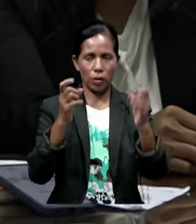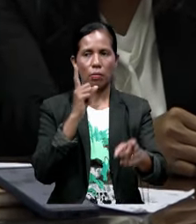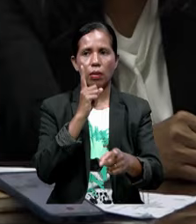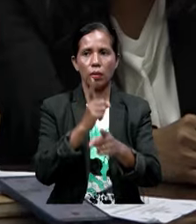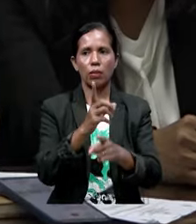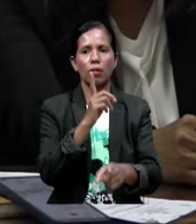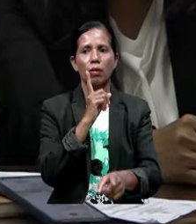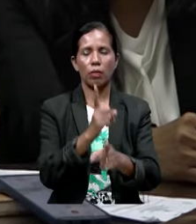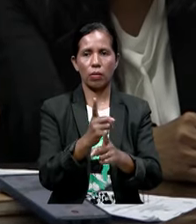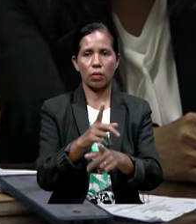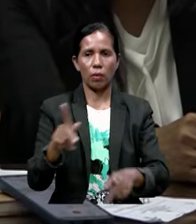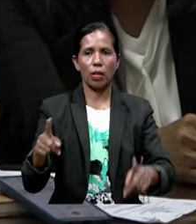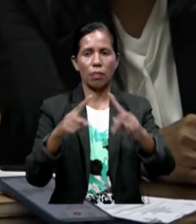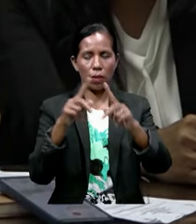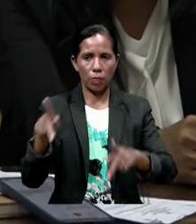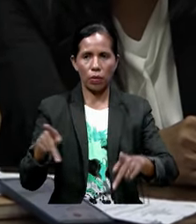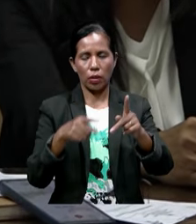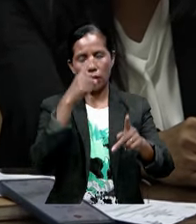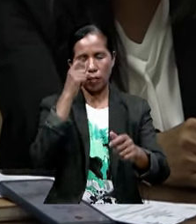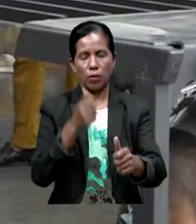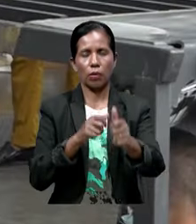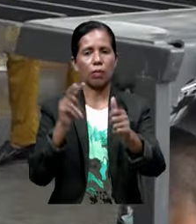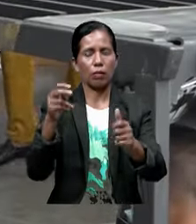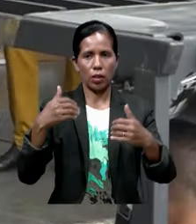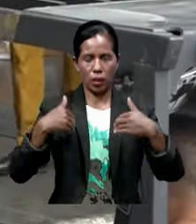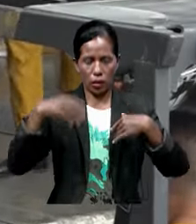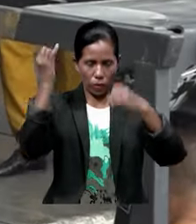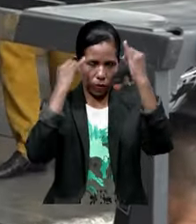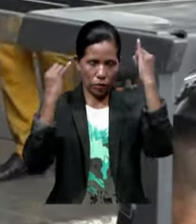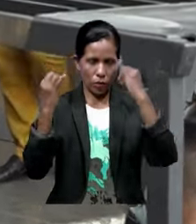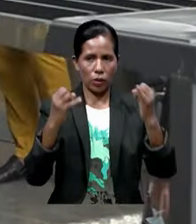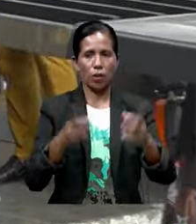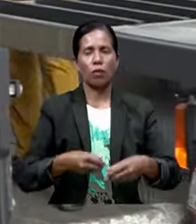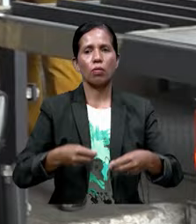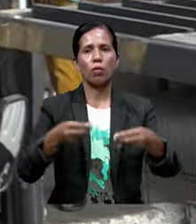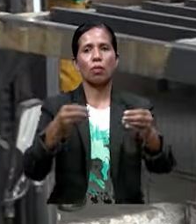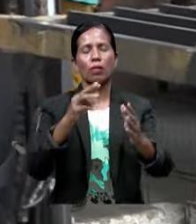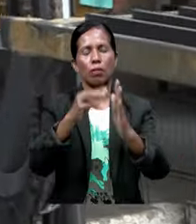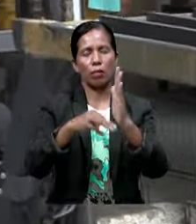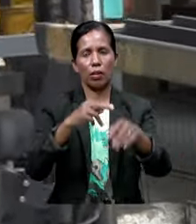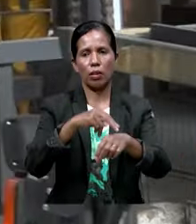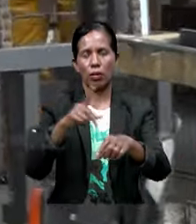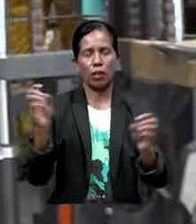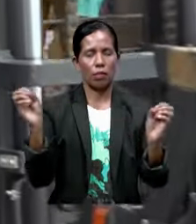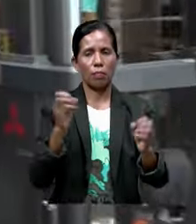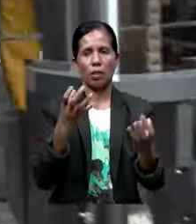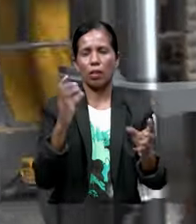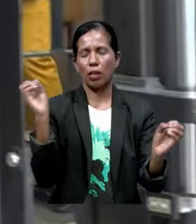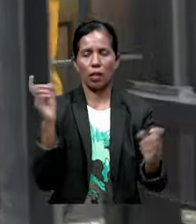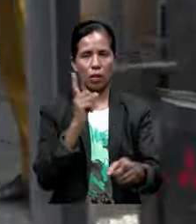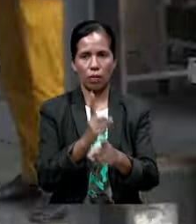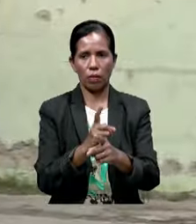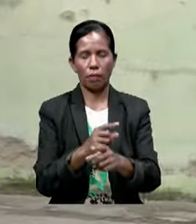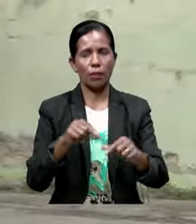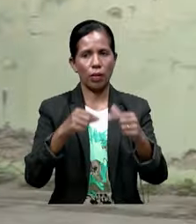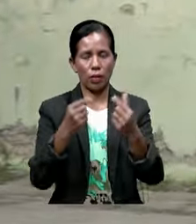no lolos ba público, tamba tuirnia e informação balun nebe fo husi media nacional baraklalos. Equipa